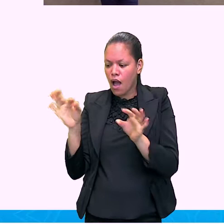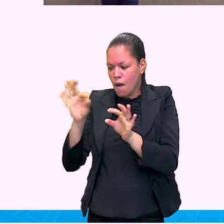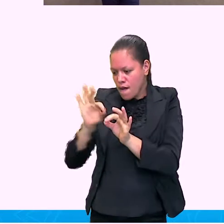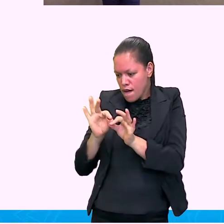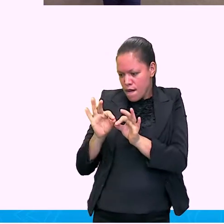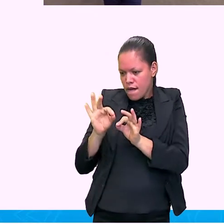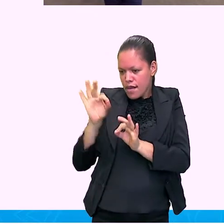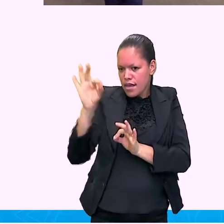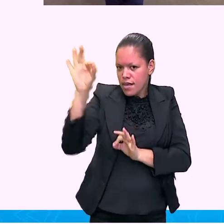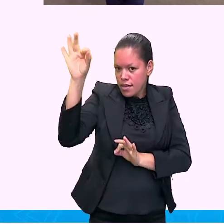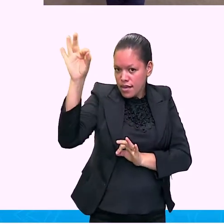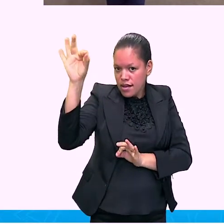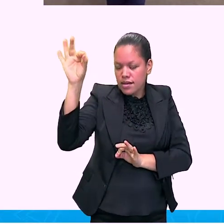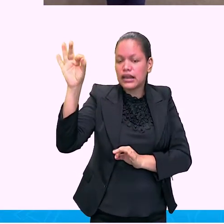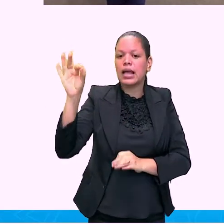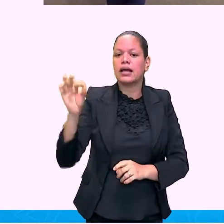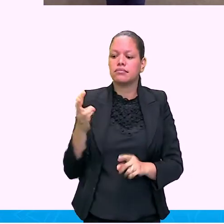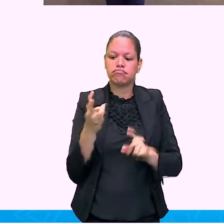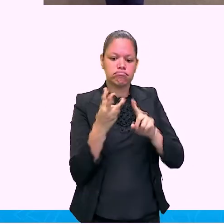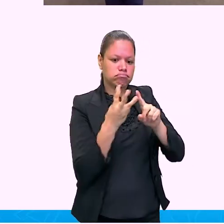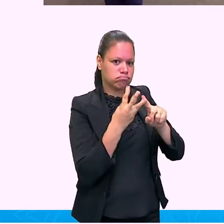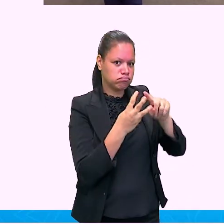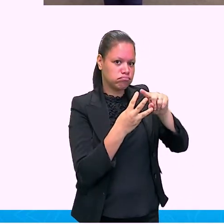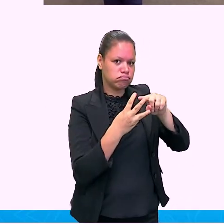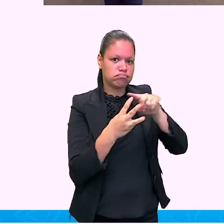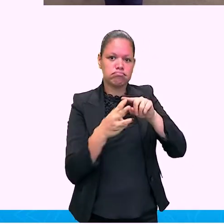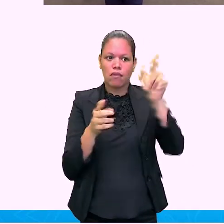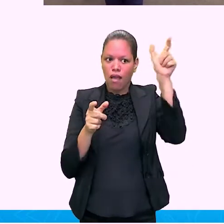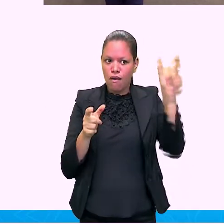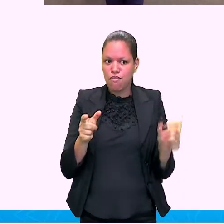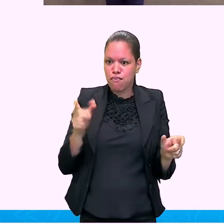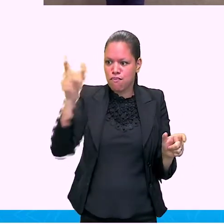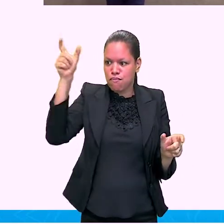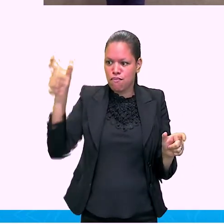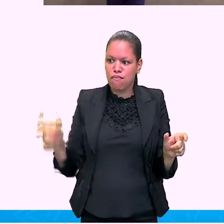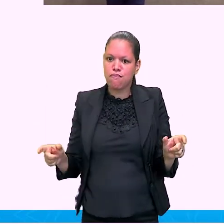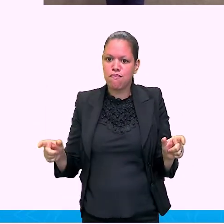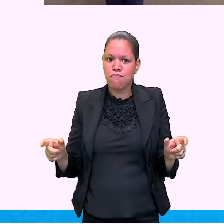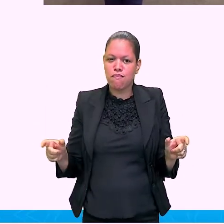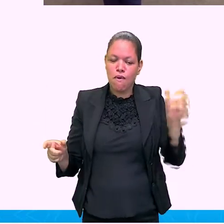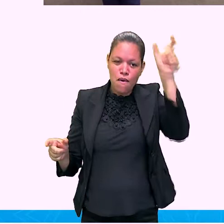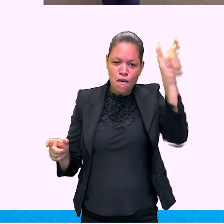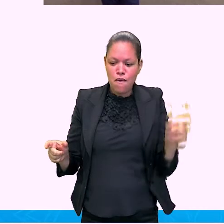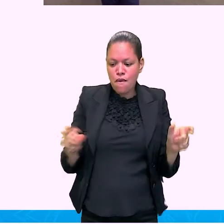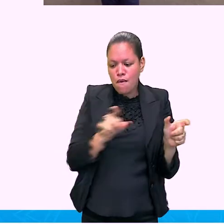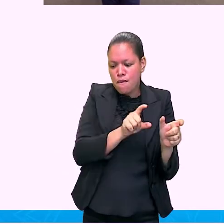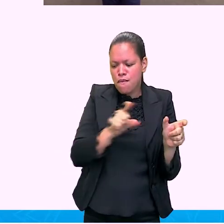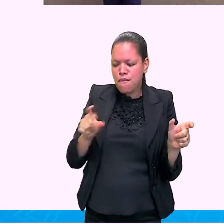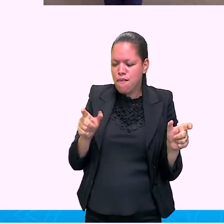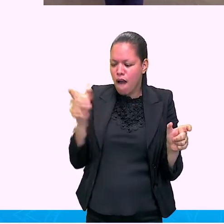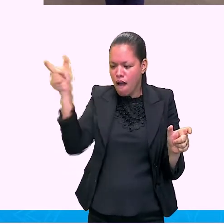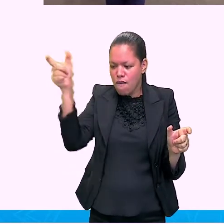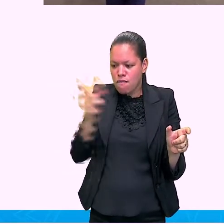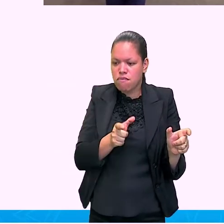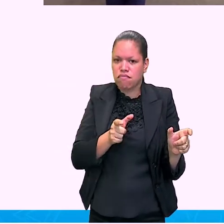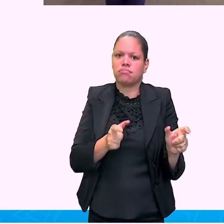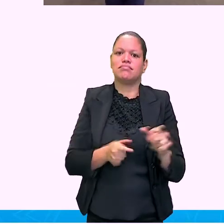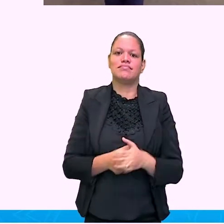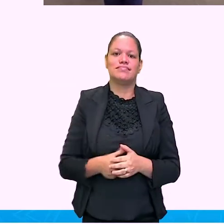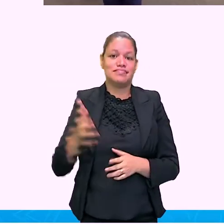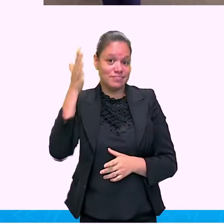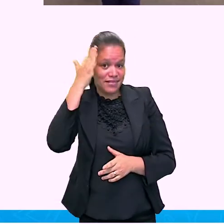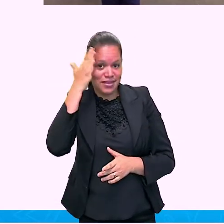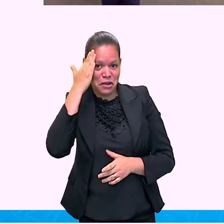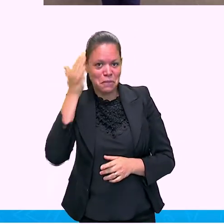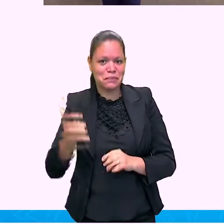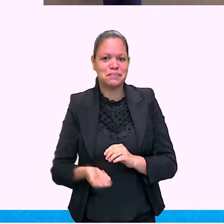encontrar as retas nessas três posições diferentes. Então, na hora de identificar um exercício, normalmente, quando vamos colocar sobre essa questão